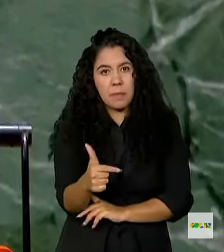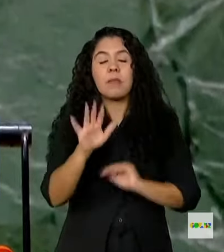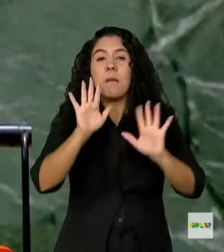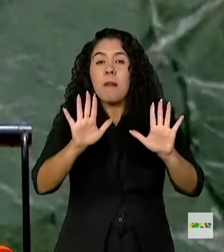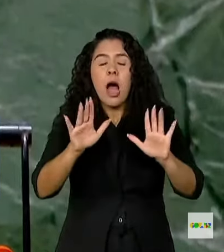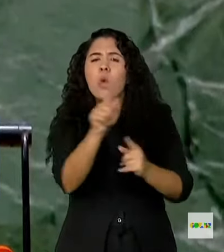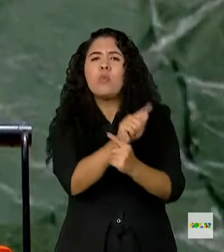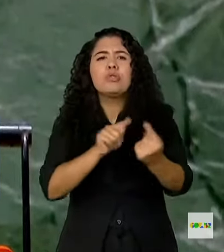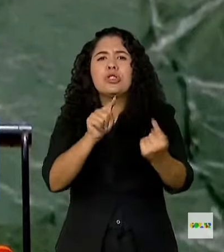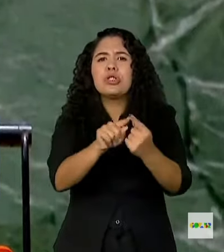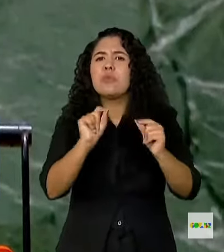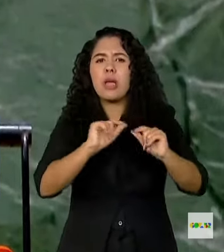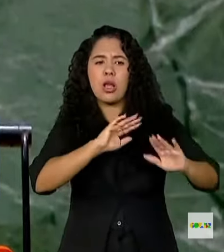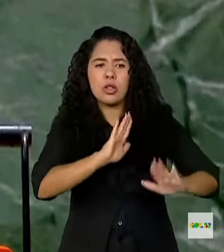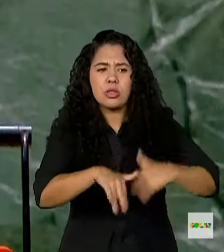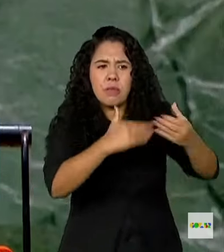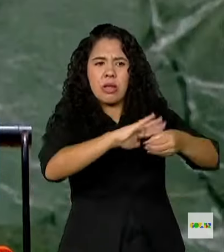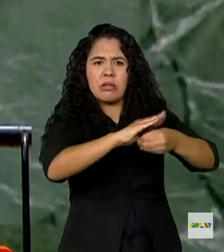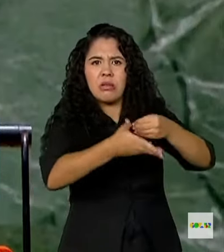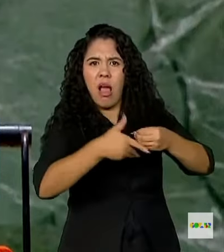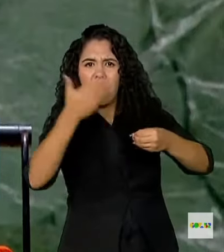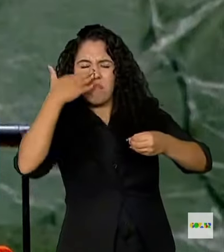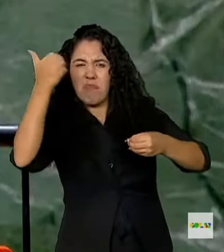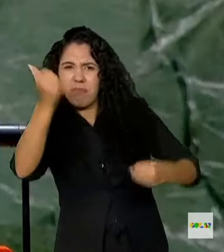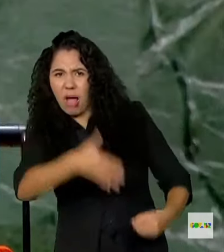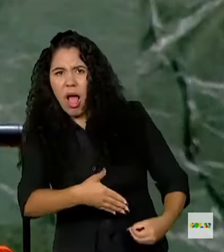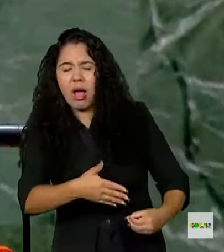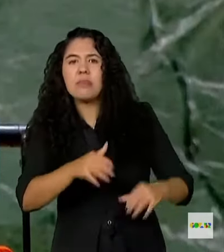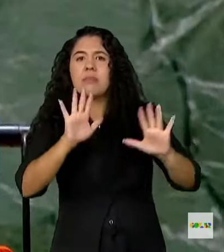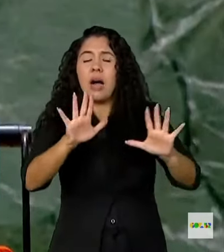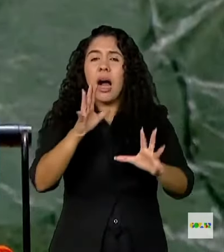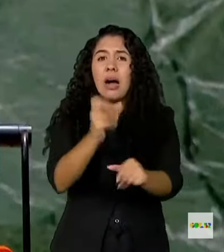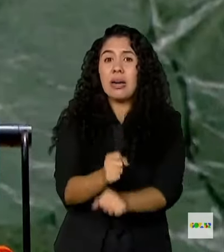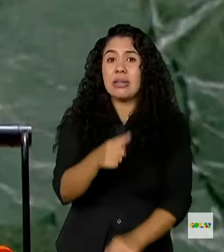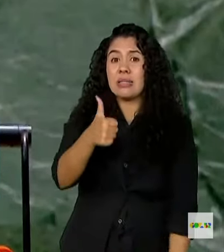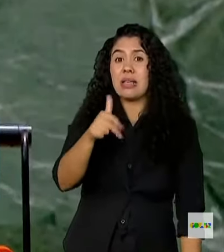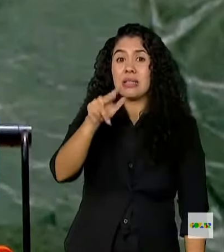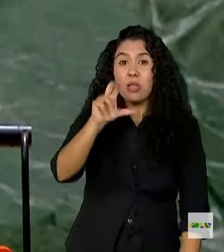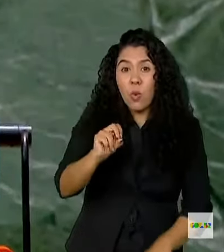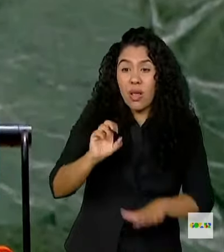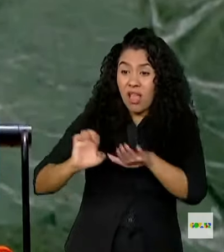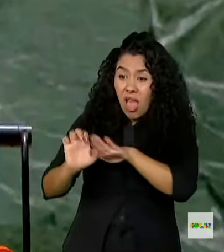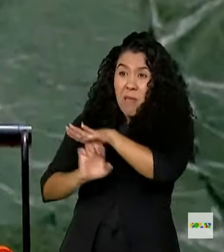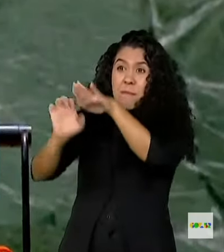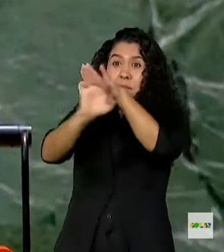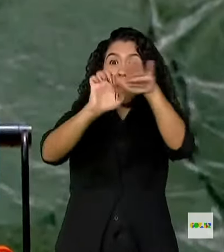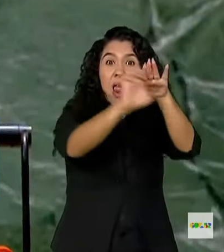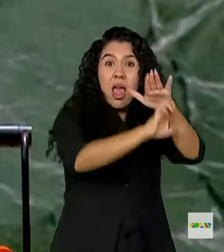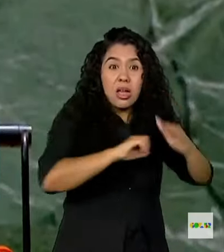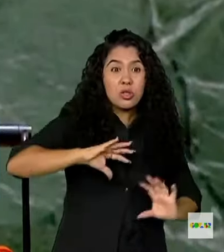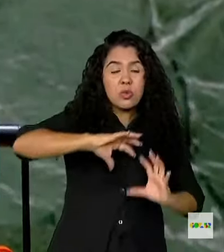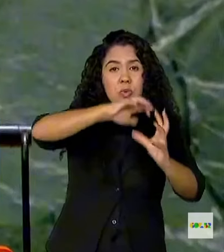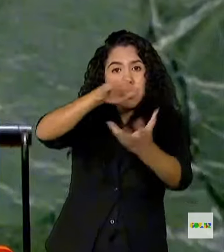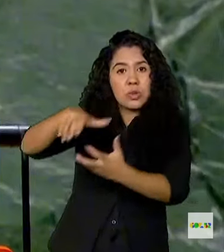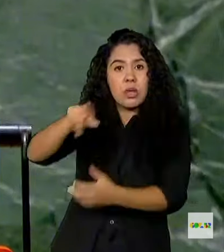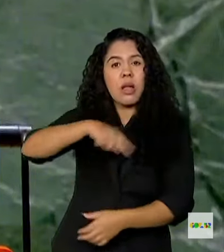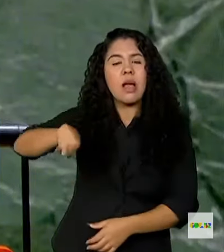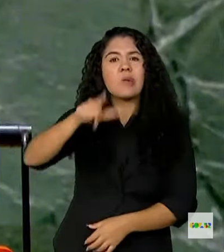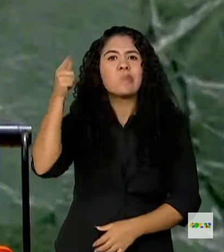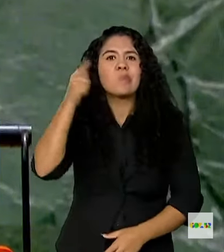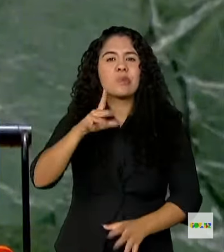desenvolvimento sustentável ficam para trás, as 150 maiores empresas do mundo obtiveram juntas um lucro